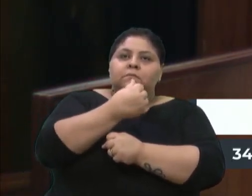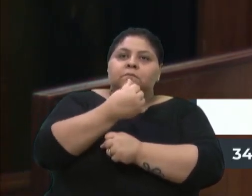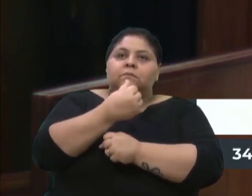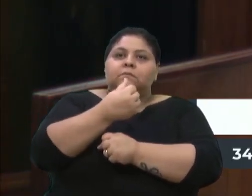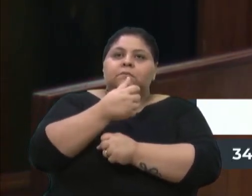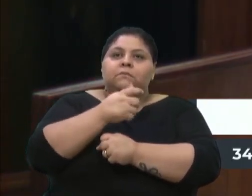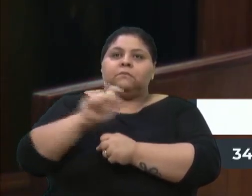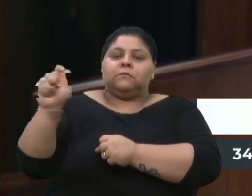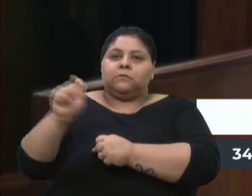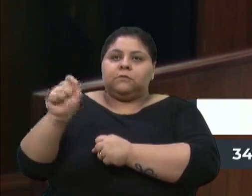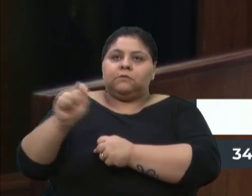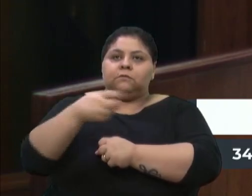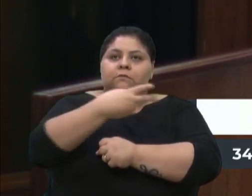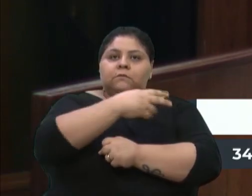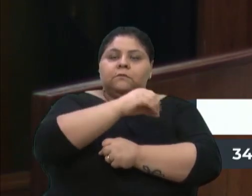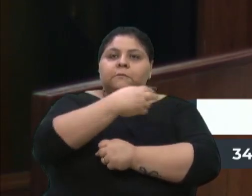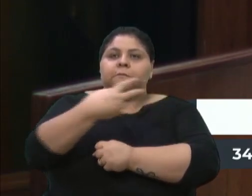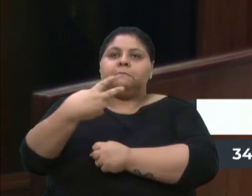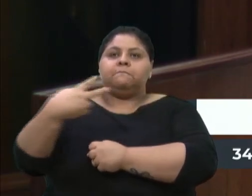17/8/2022.